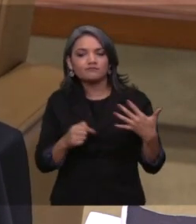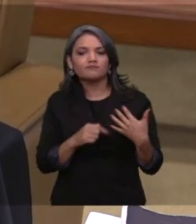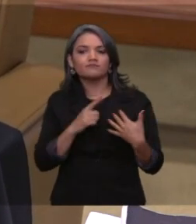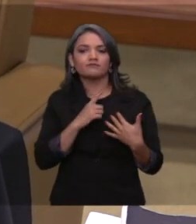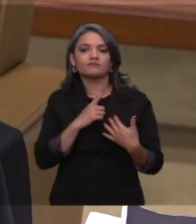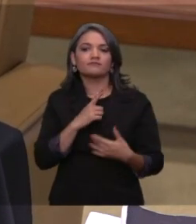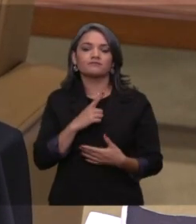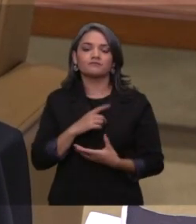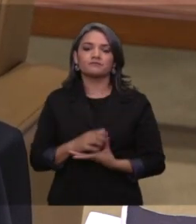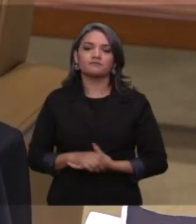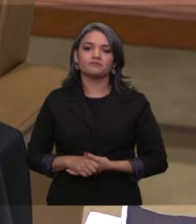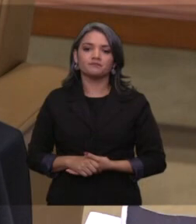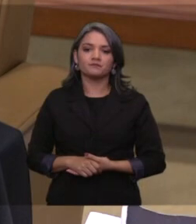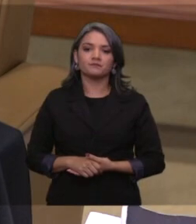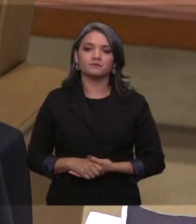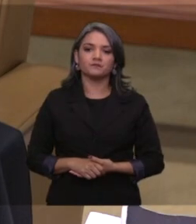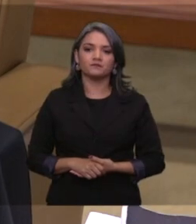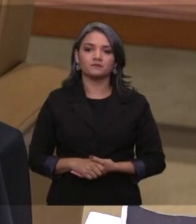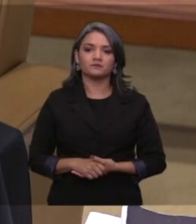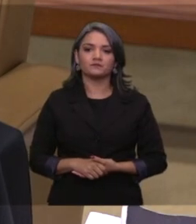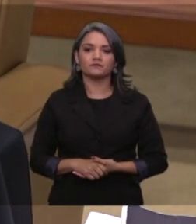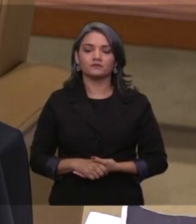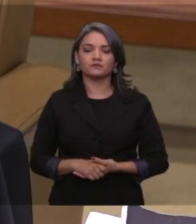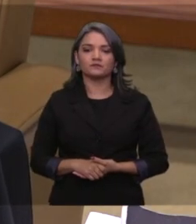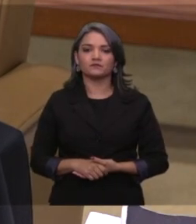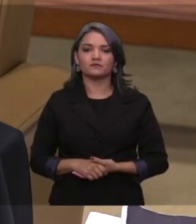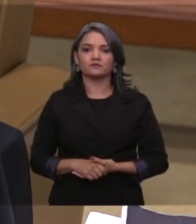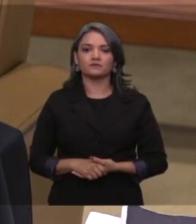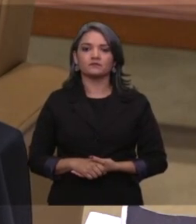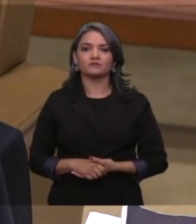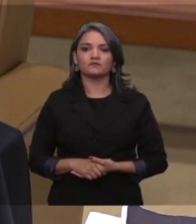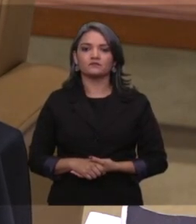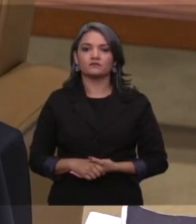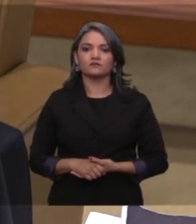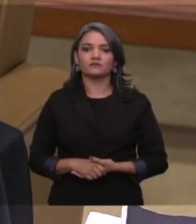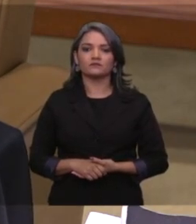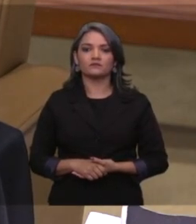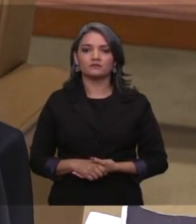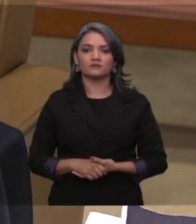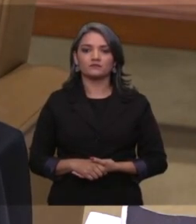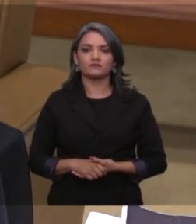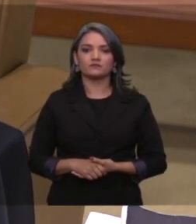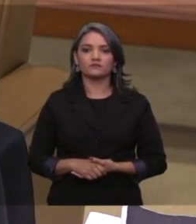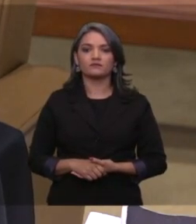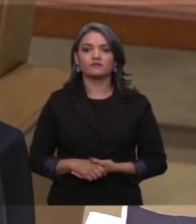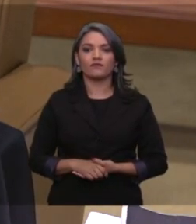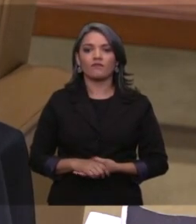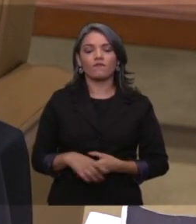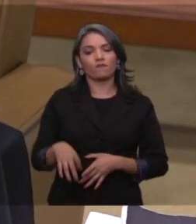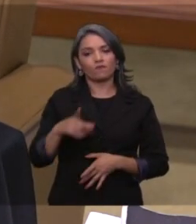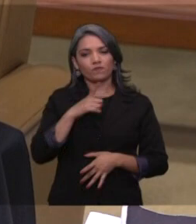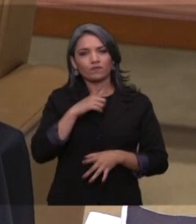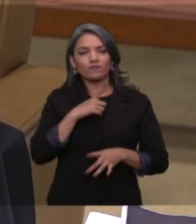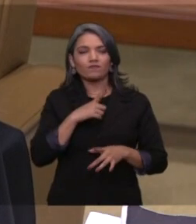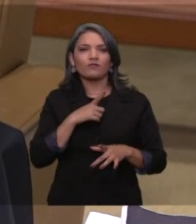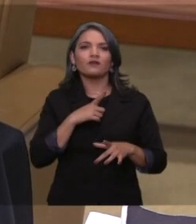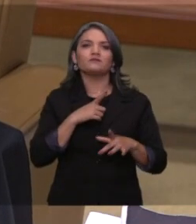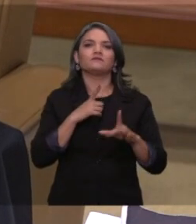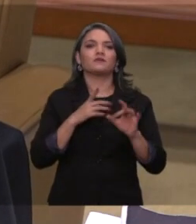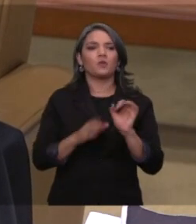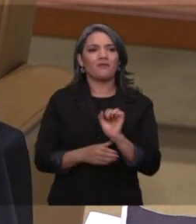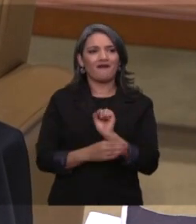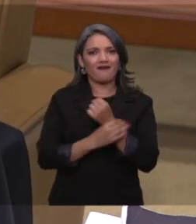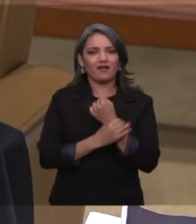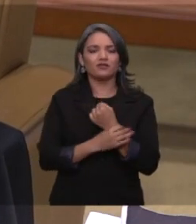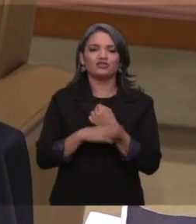estamos lidando com uma garantia institucional, mas o texto foi tão claro